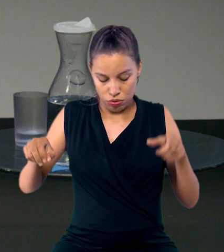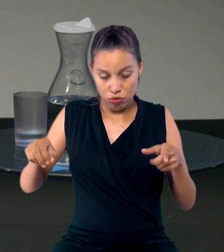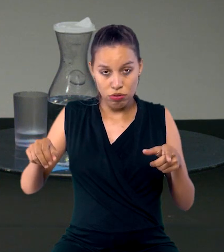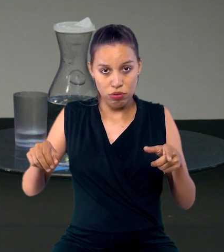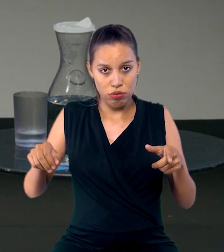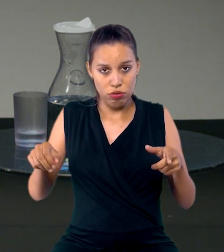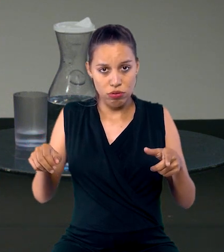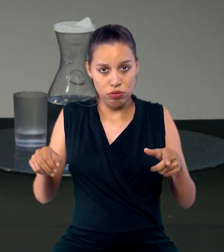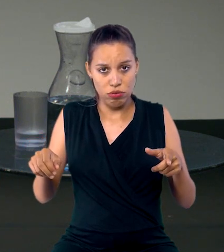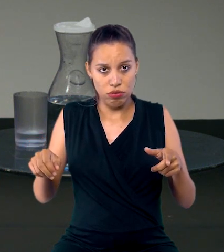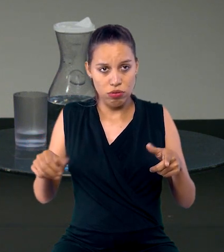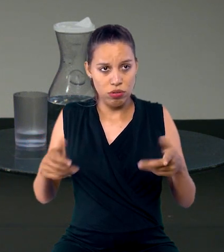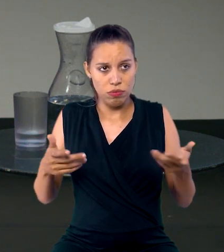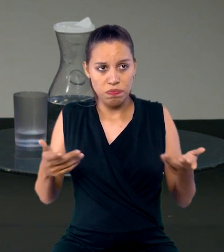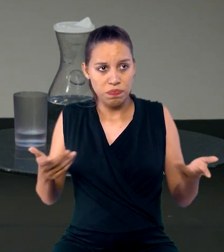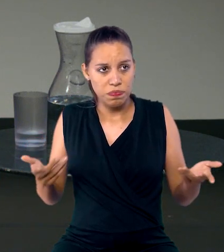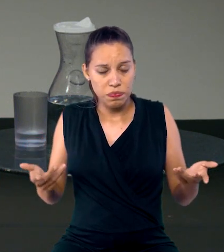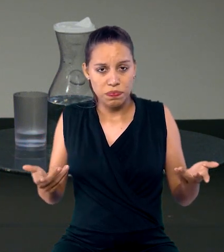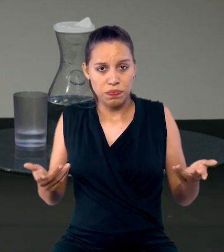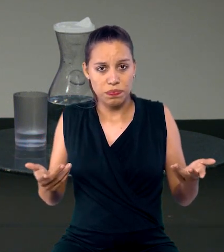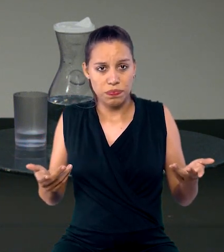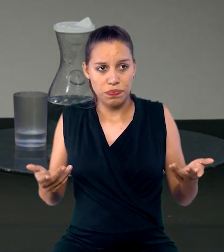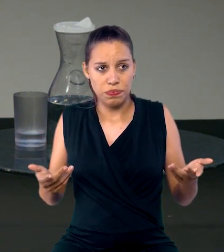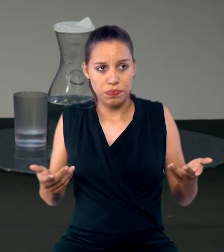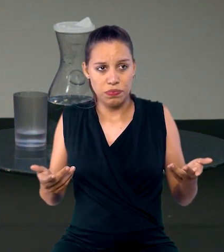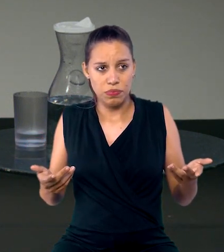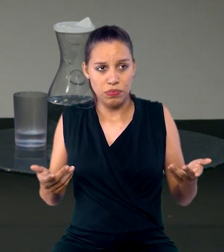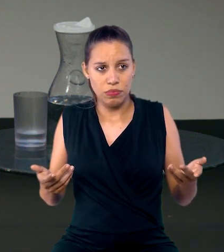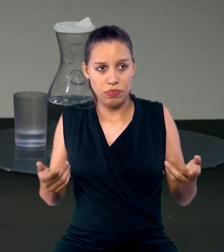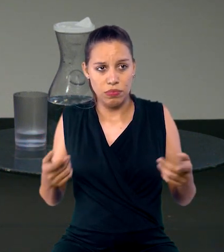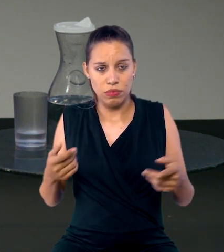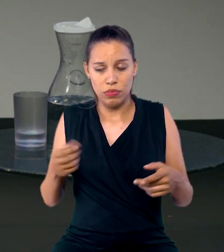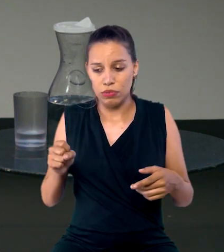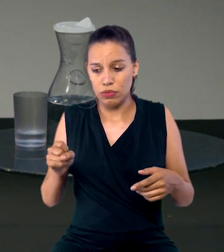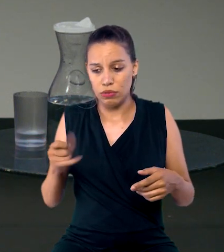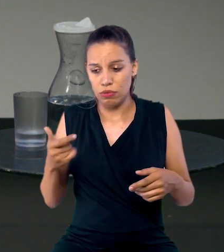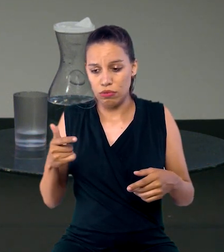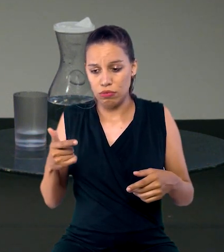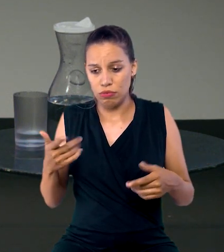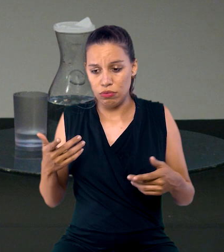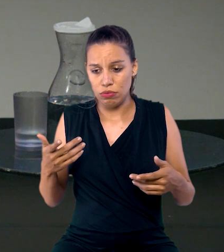reduzida àquilo, seja a vítima, seja algoz, acabou.